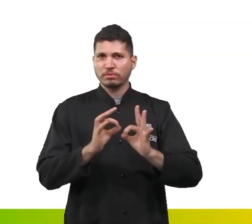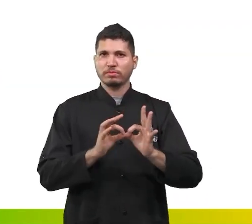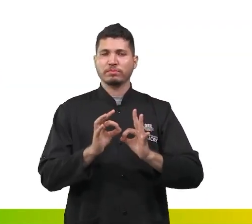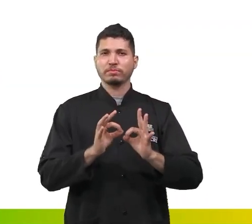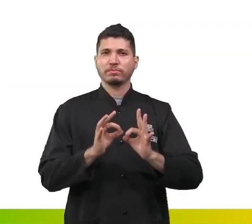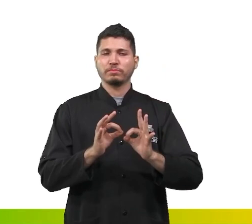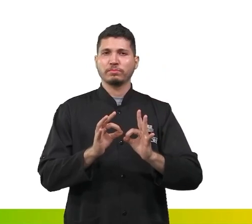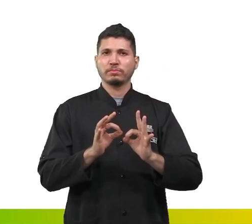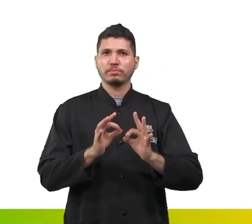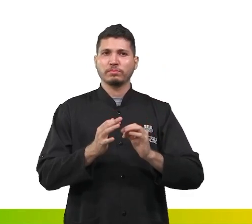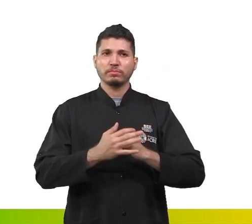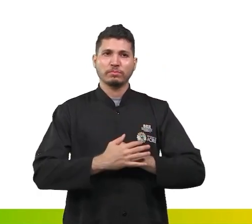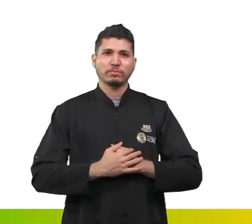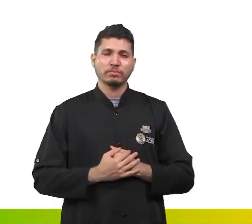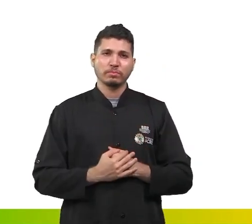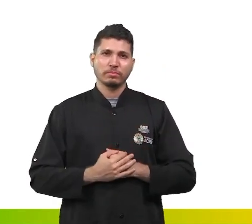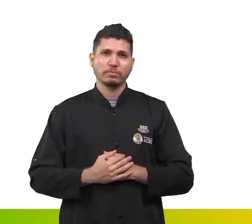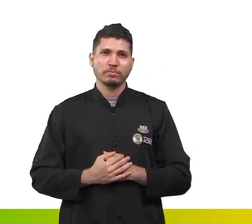lá.